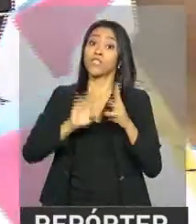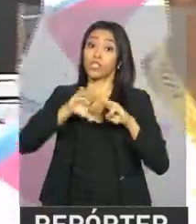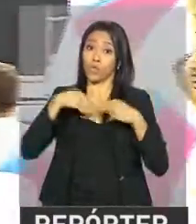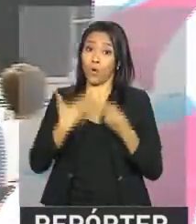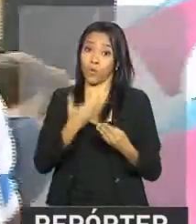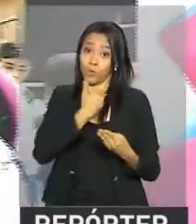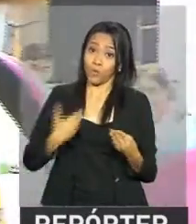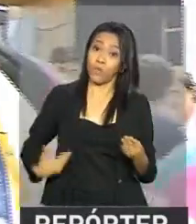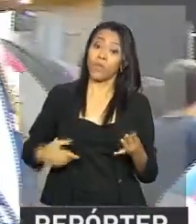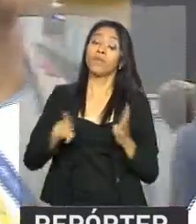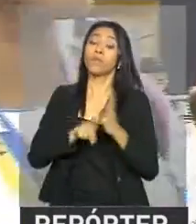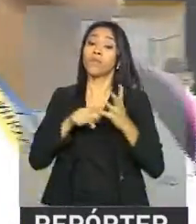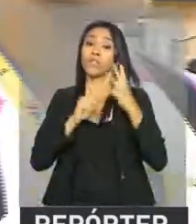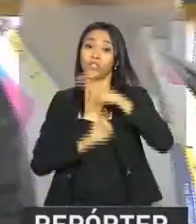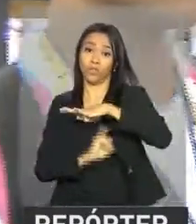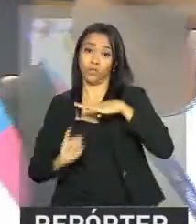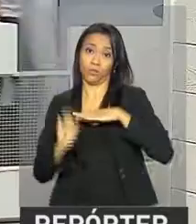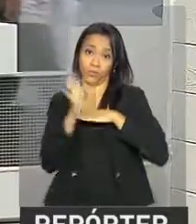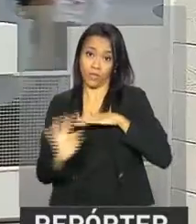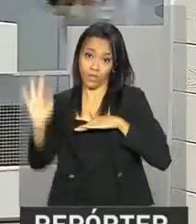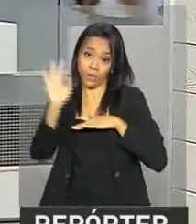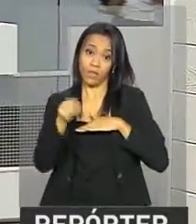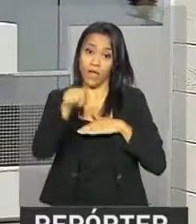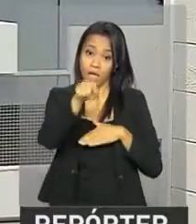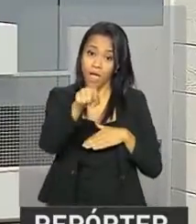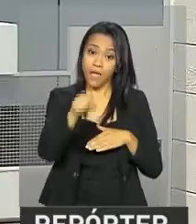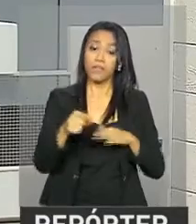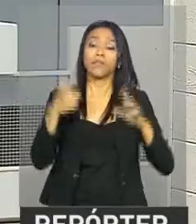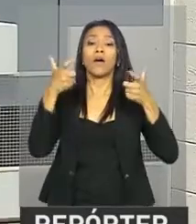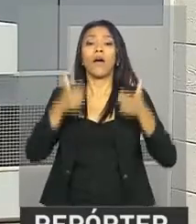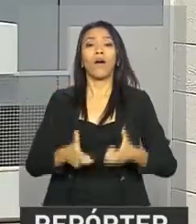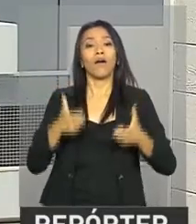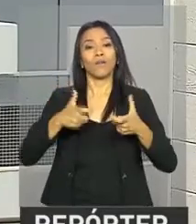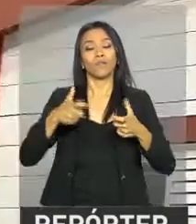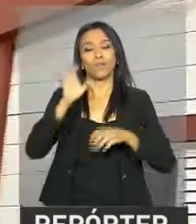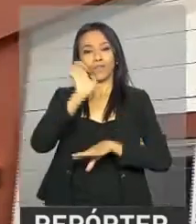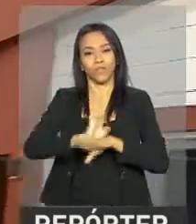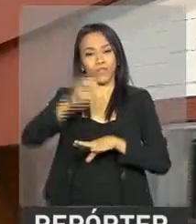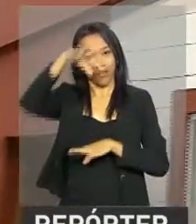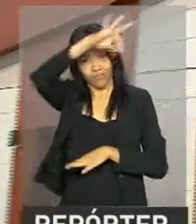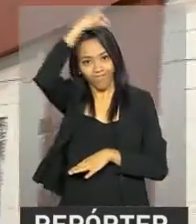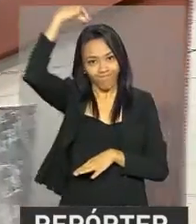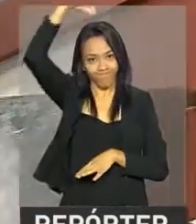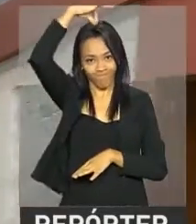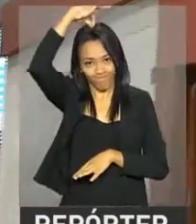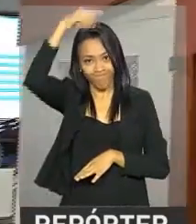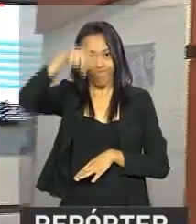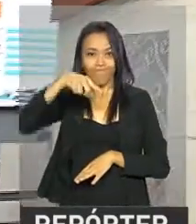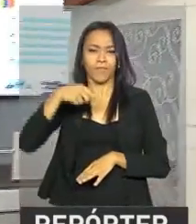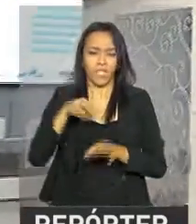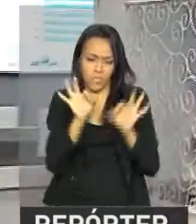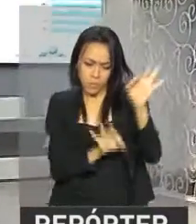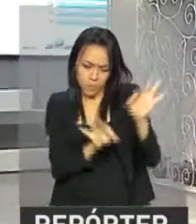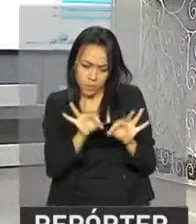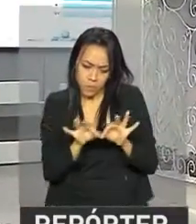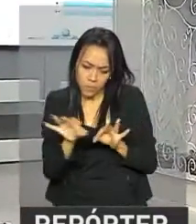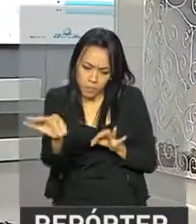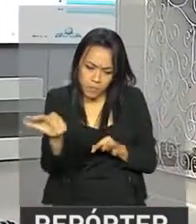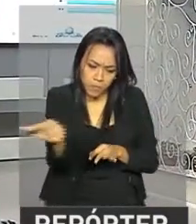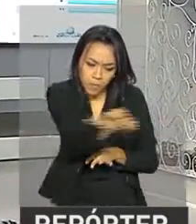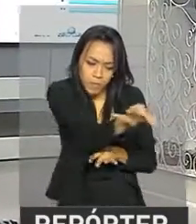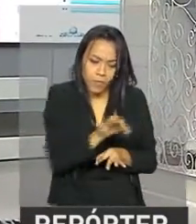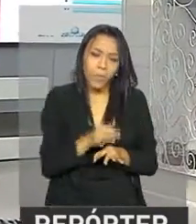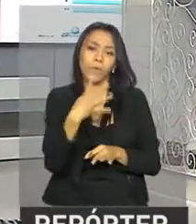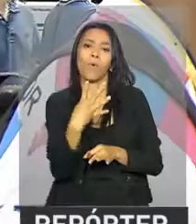Este grupo de Vila Velha, no Espírito Santo, desenvolveu uma casa sustentável, Com 40 metros quadrados, o imóvel